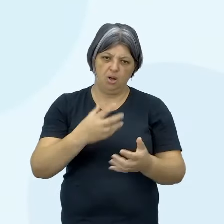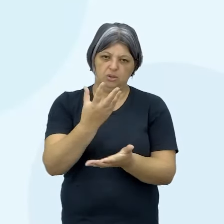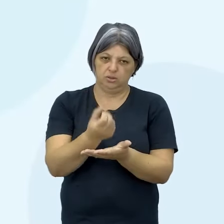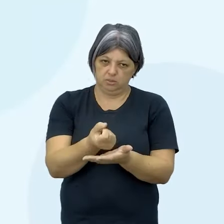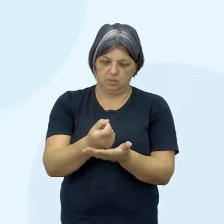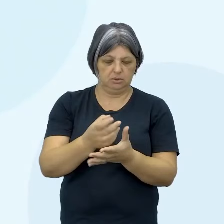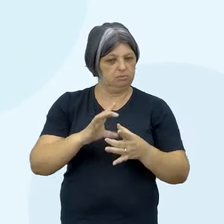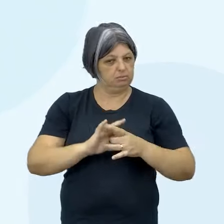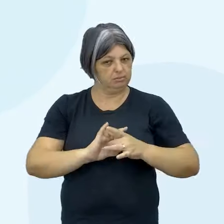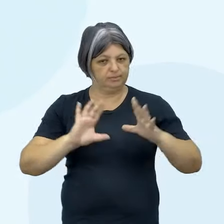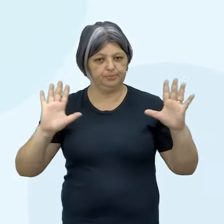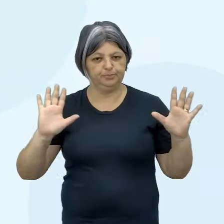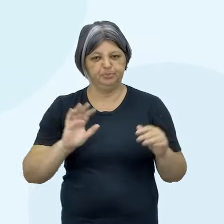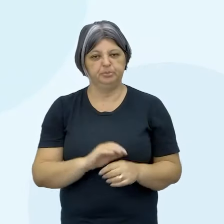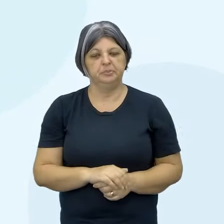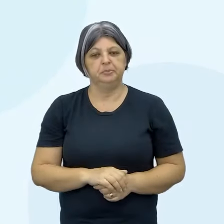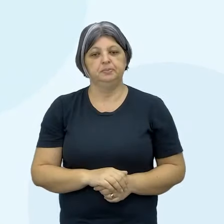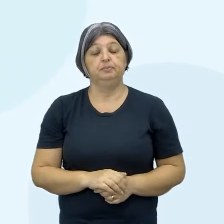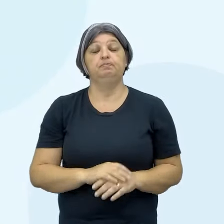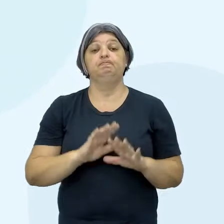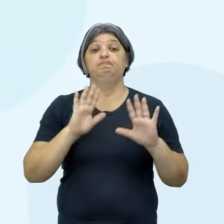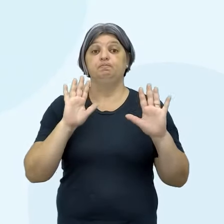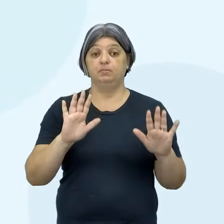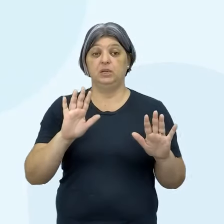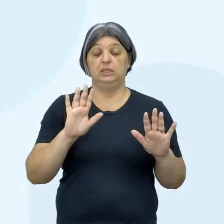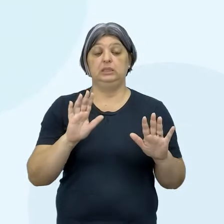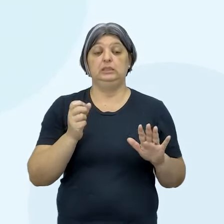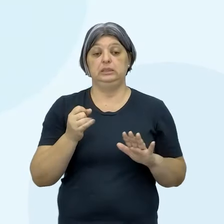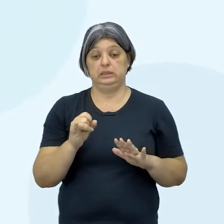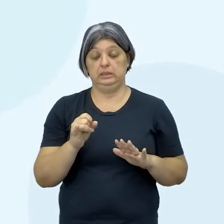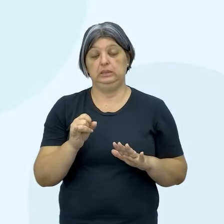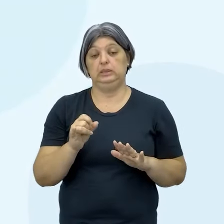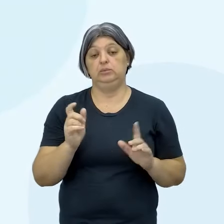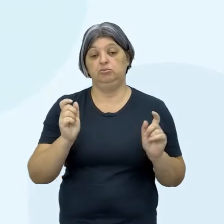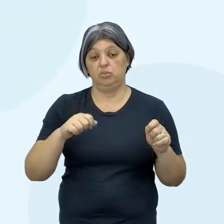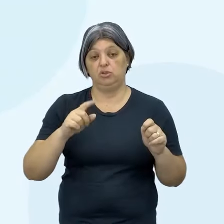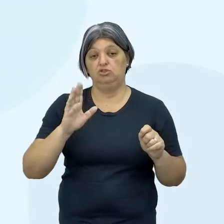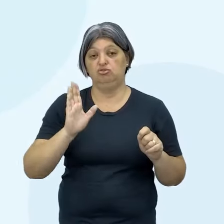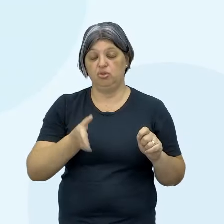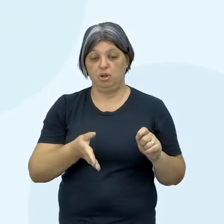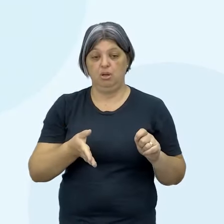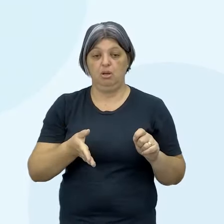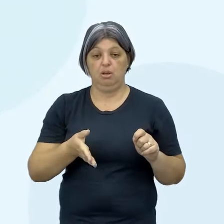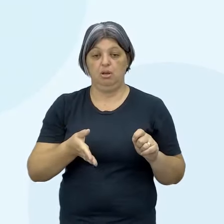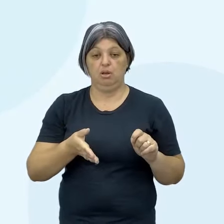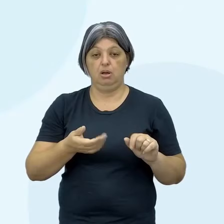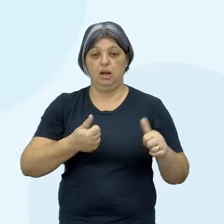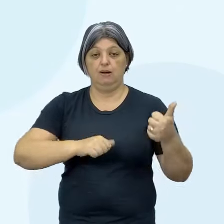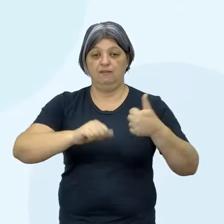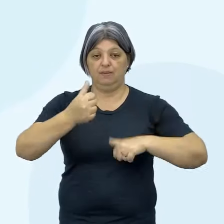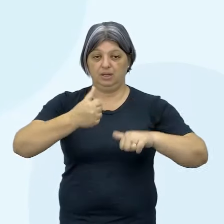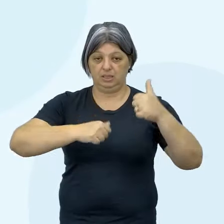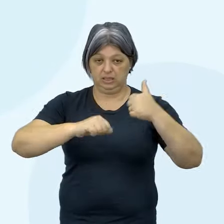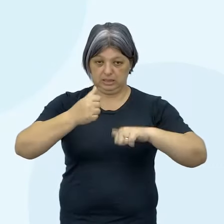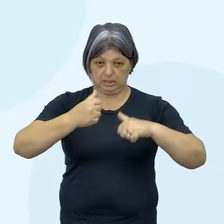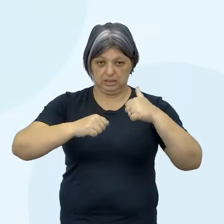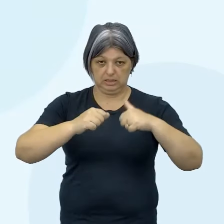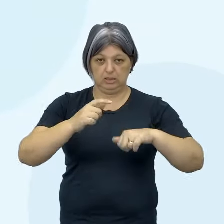fiquem à vontade, mas quem puder já fazer a avaliação pra